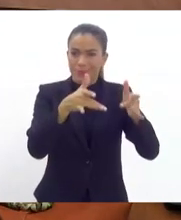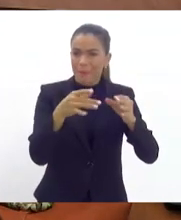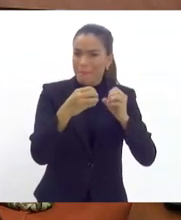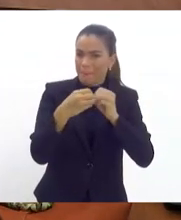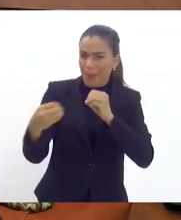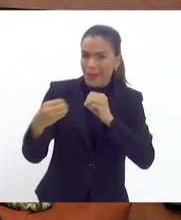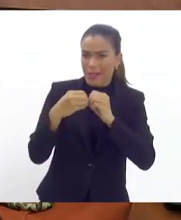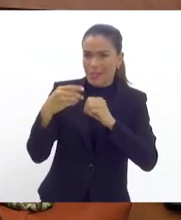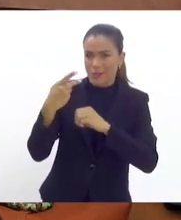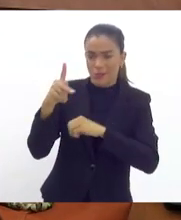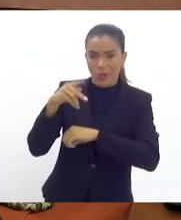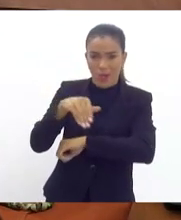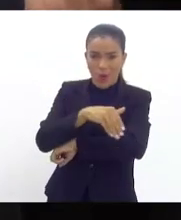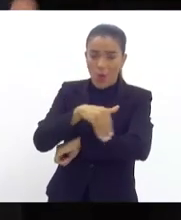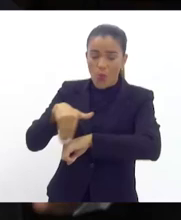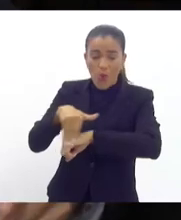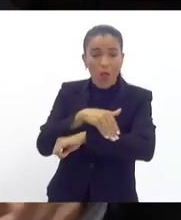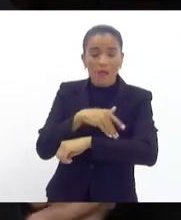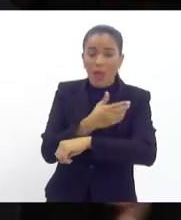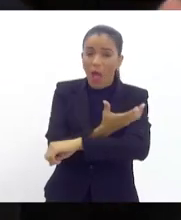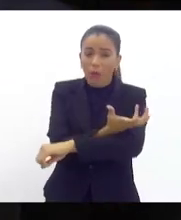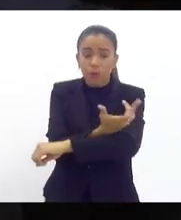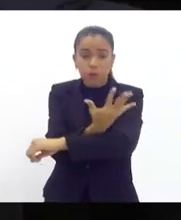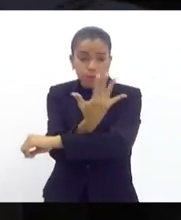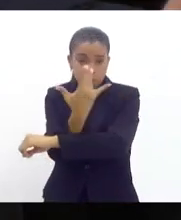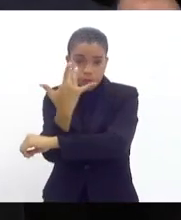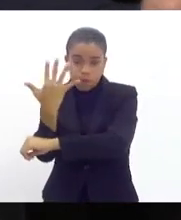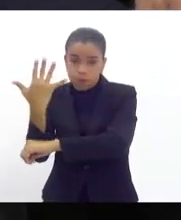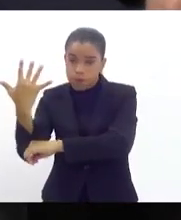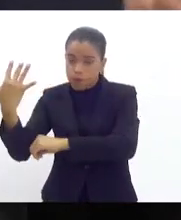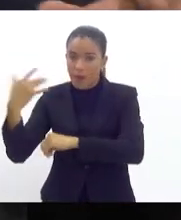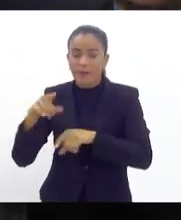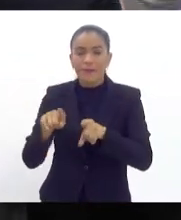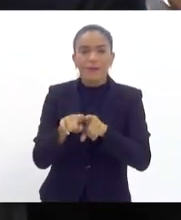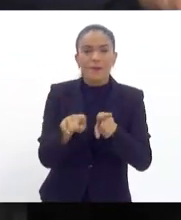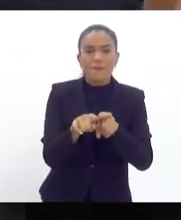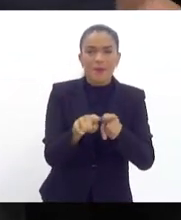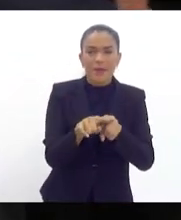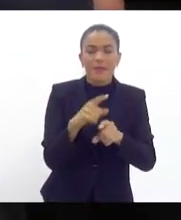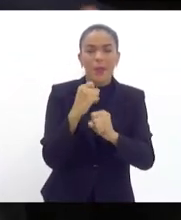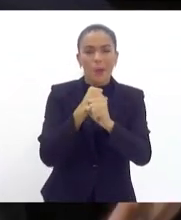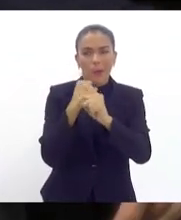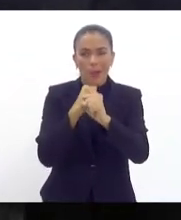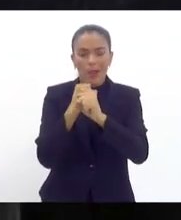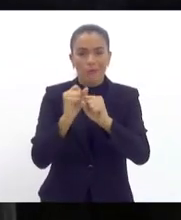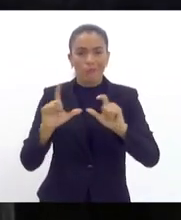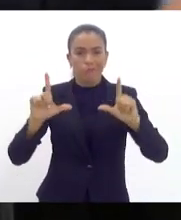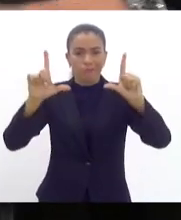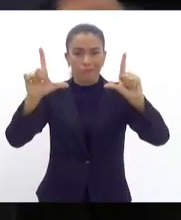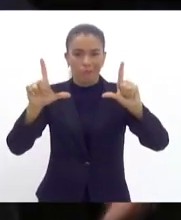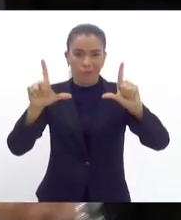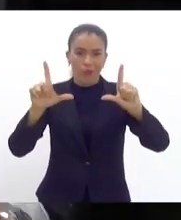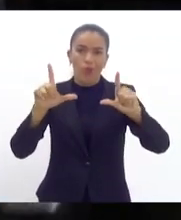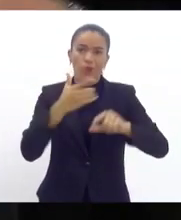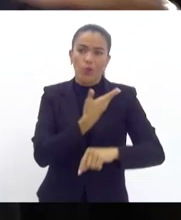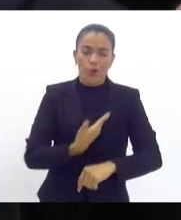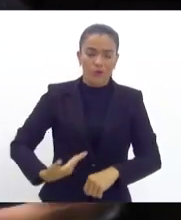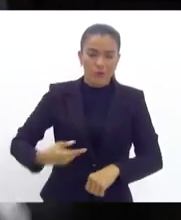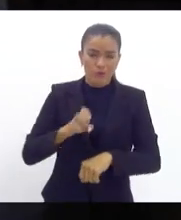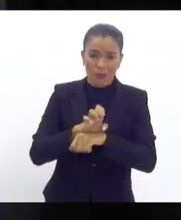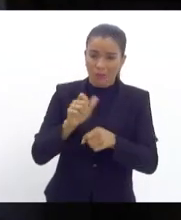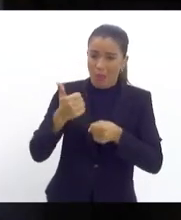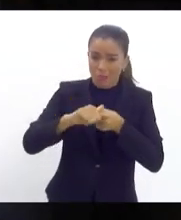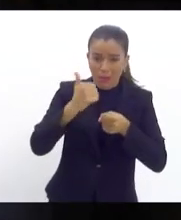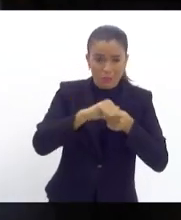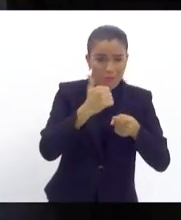da sua rua ali que tá cheio de mato tem uma pequena construção até com a logo do Governo do Estado que virou um ponto de consumo de droga de